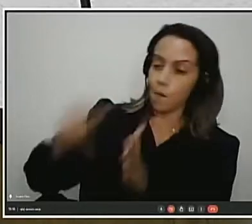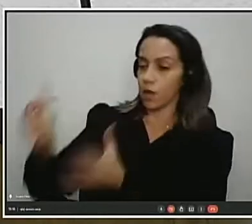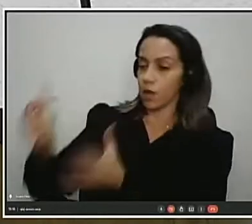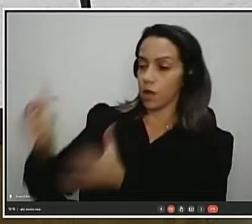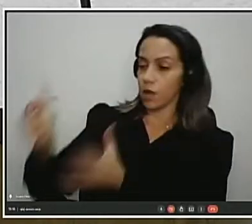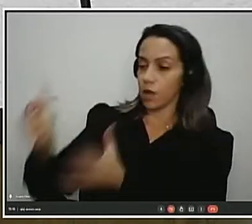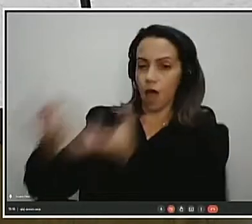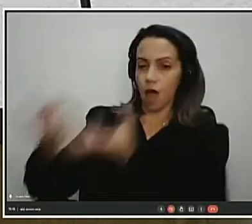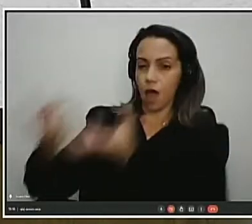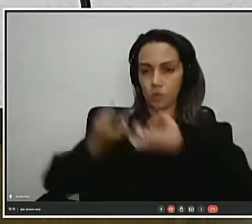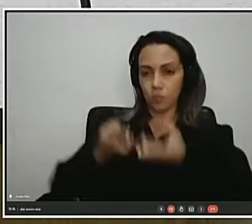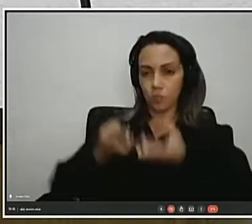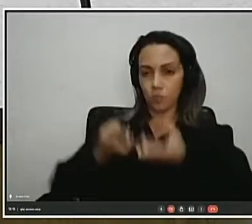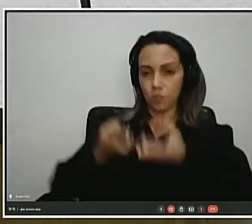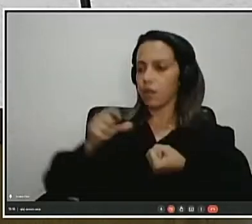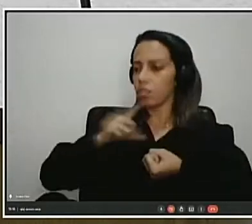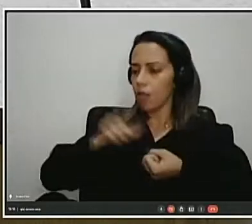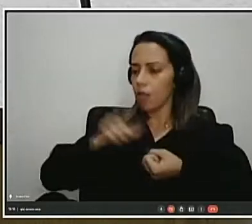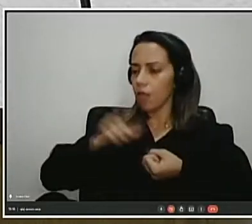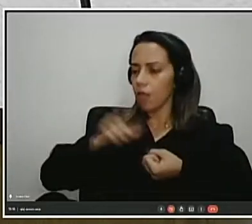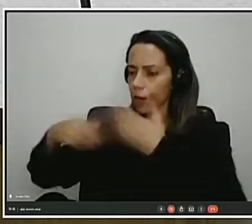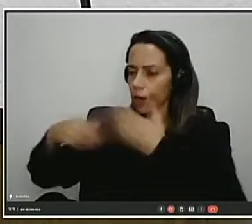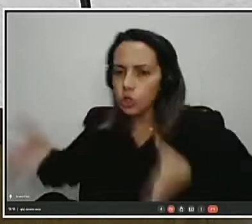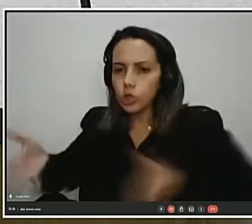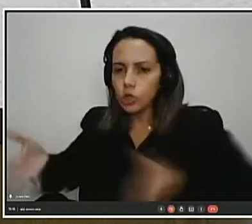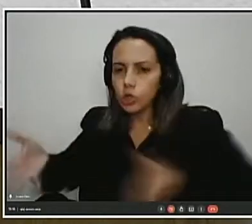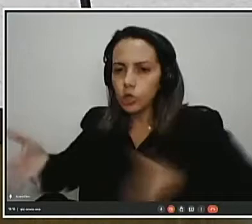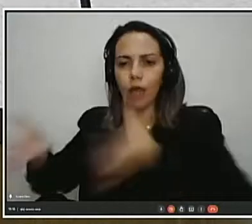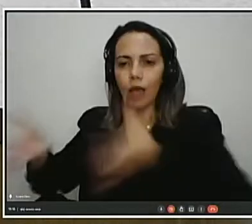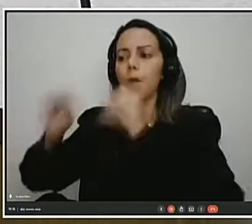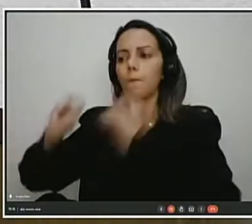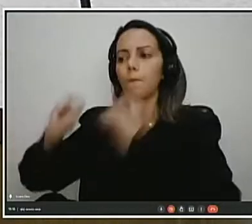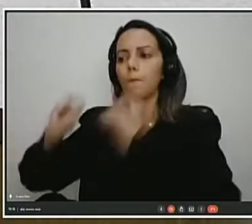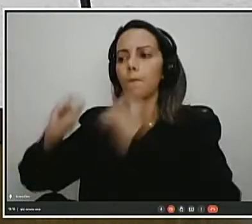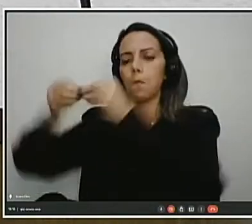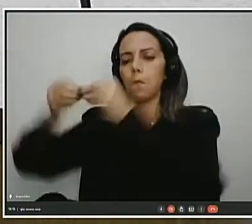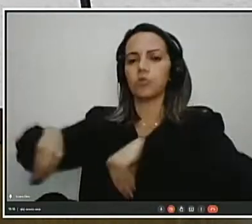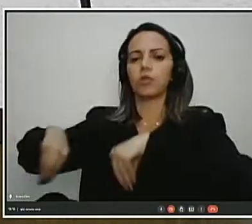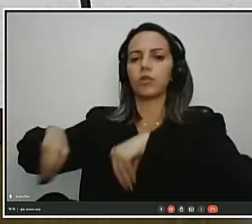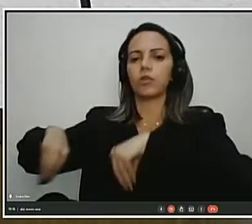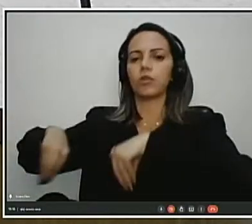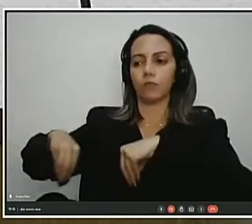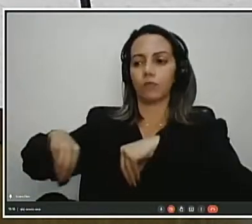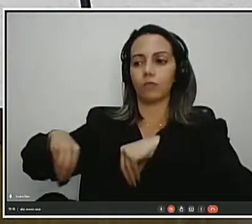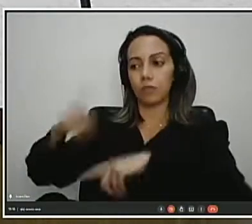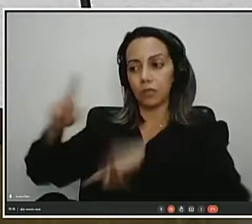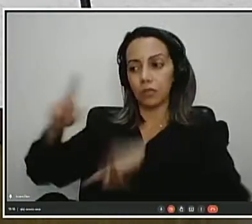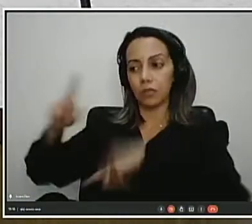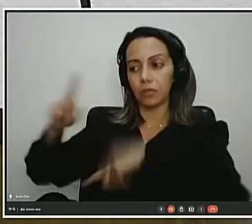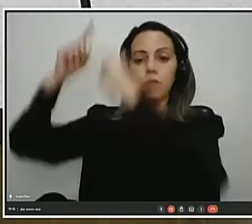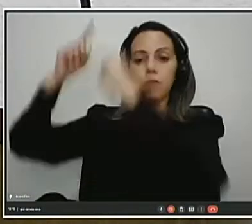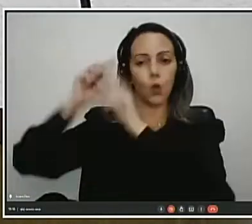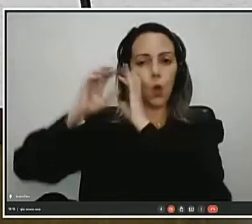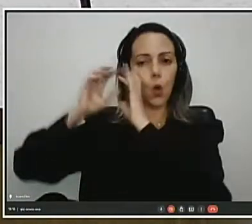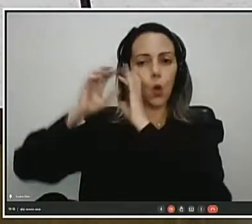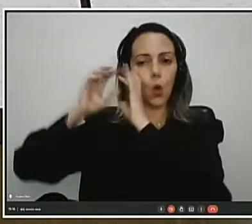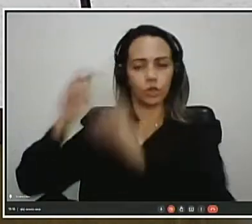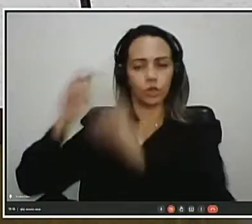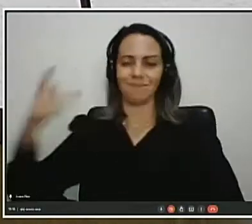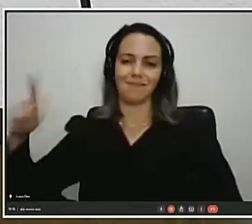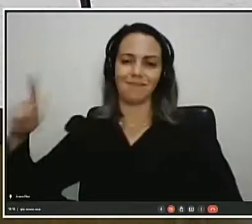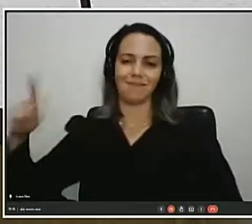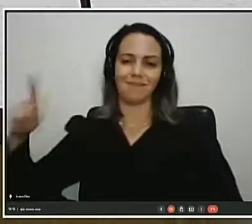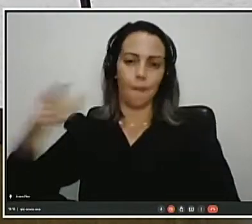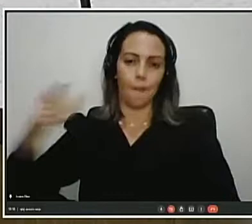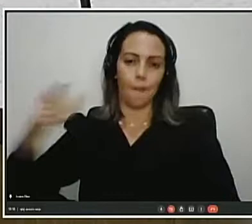para o processo de estimulação, o que pode trazer prejuízos irreparáveis ao desenvolvimento por perder o que os especialistas